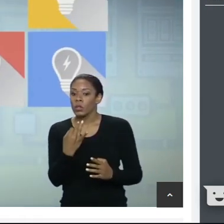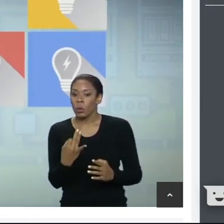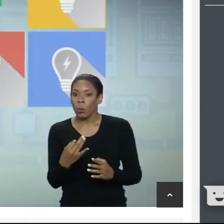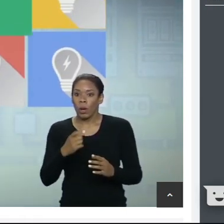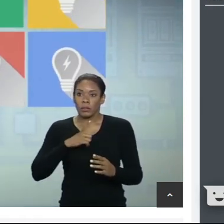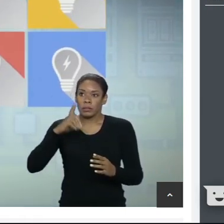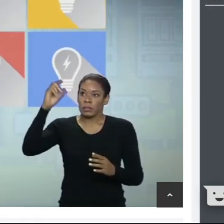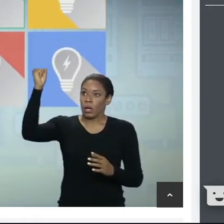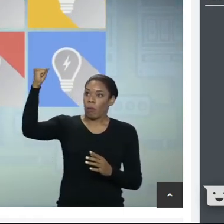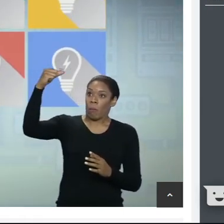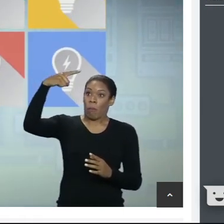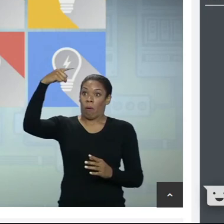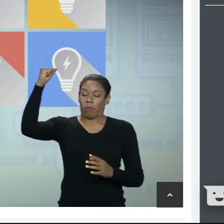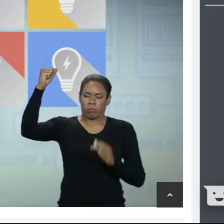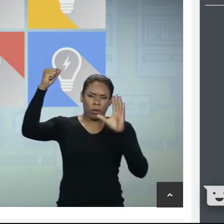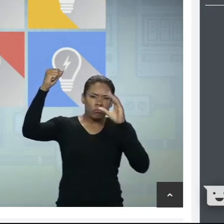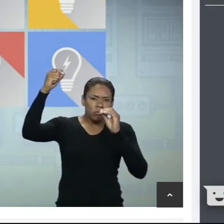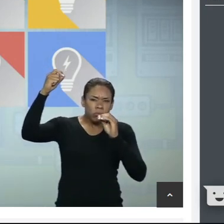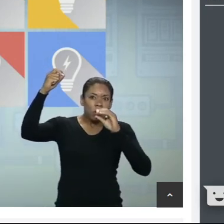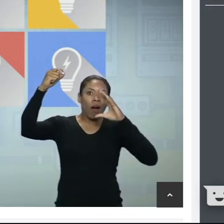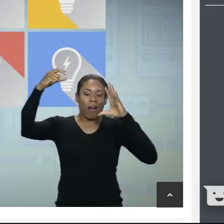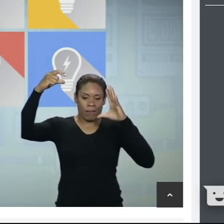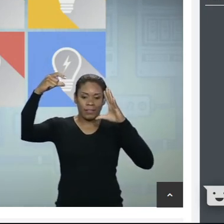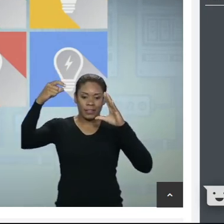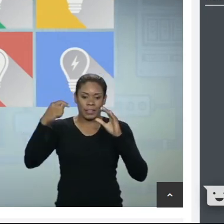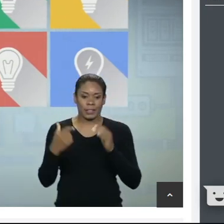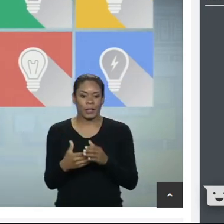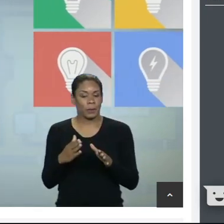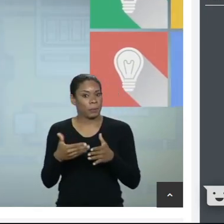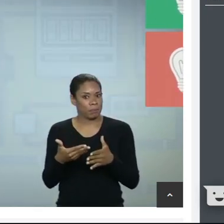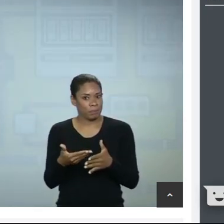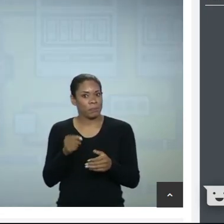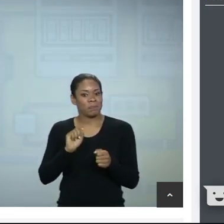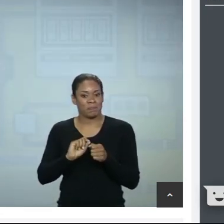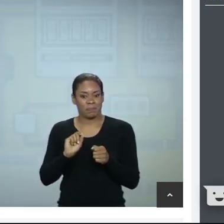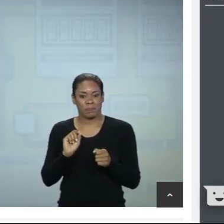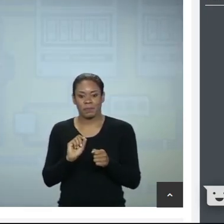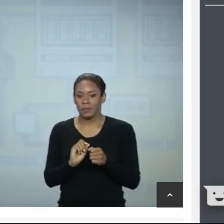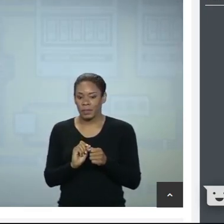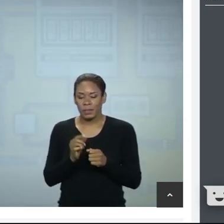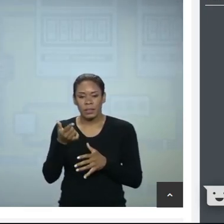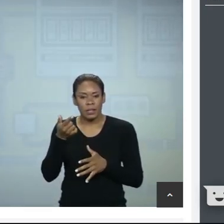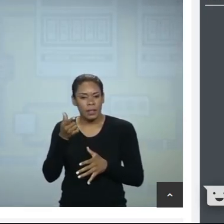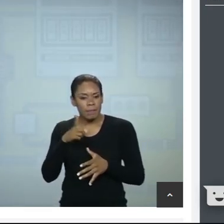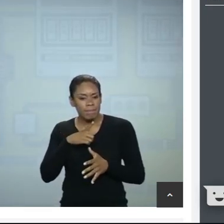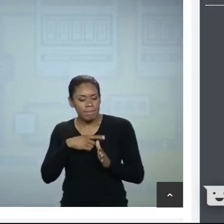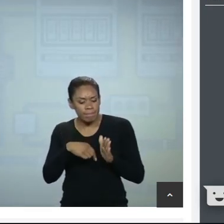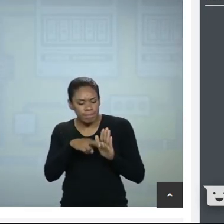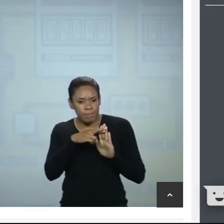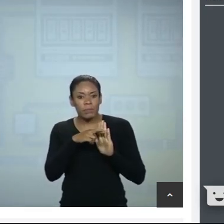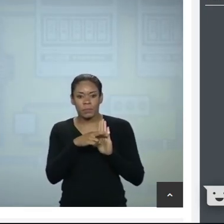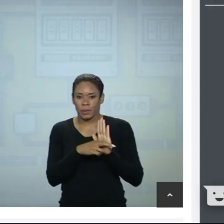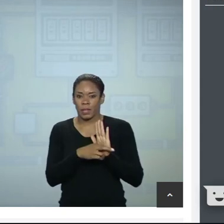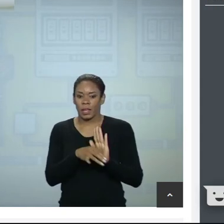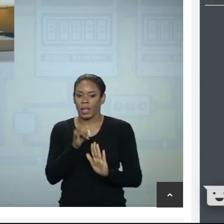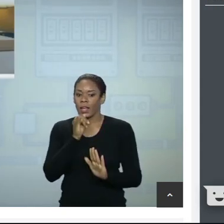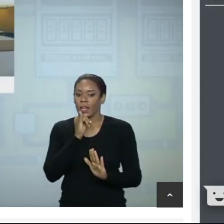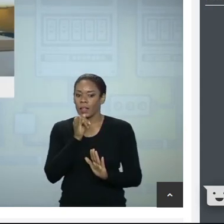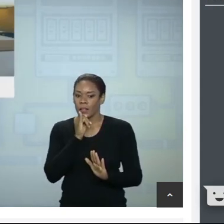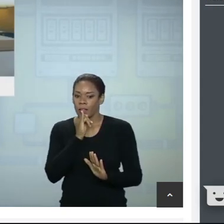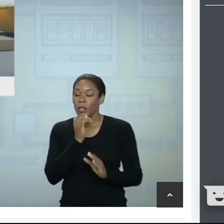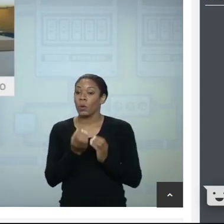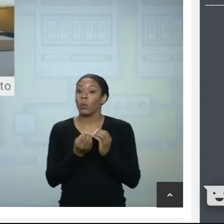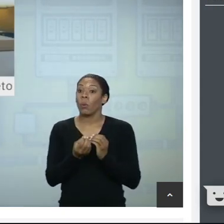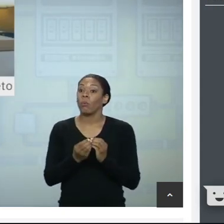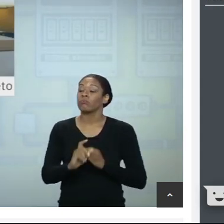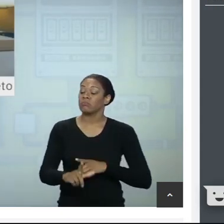luminoso necessário para determinado ambiente. Nesse processo, ele leva em conta alguns parâmetros, como a atividade